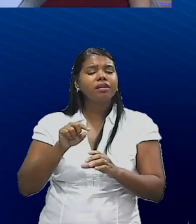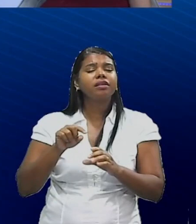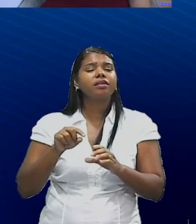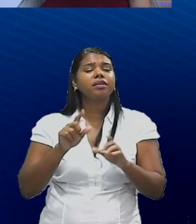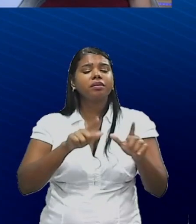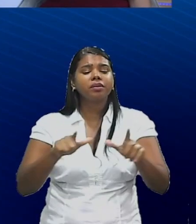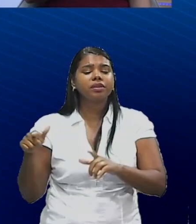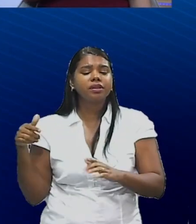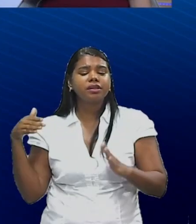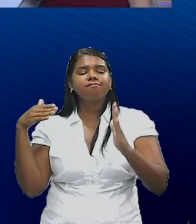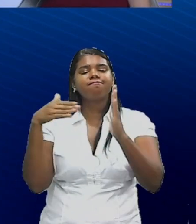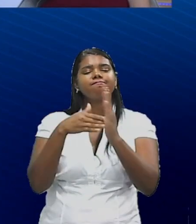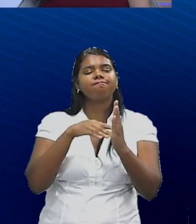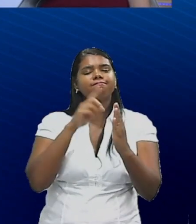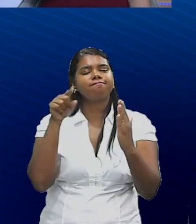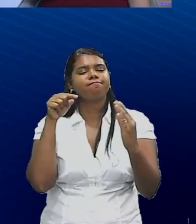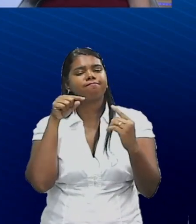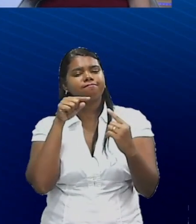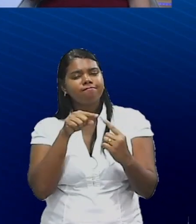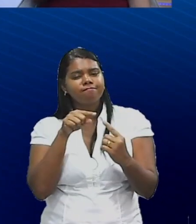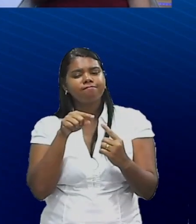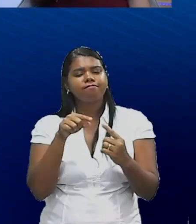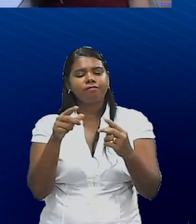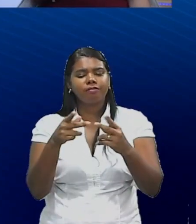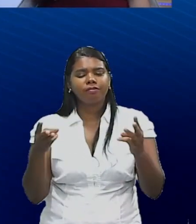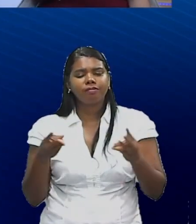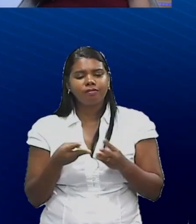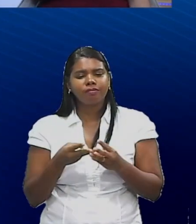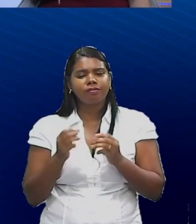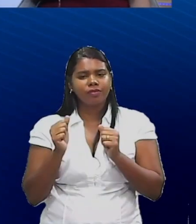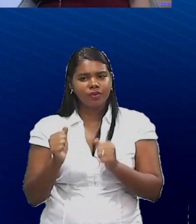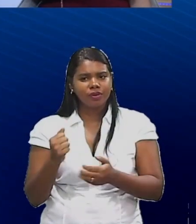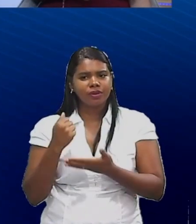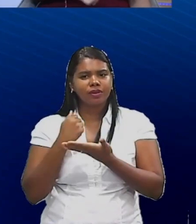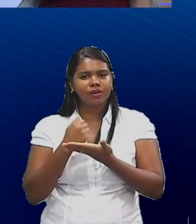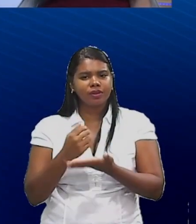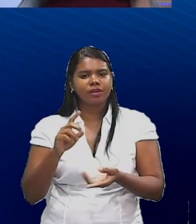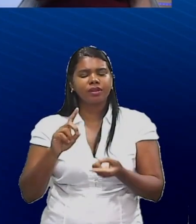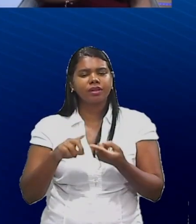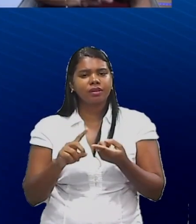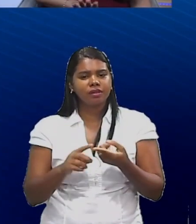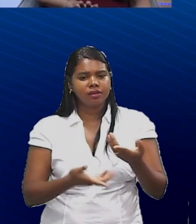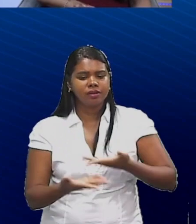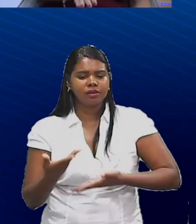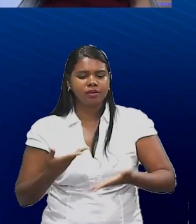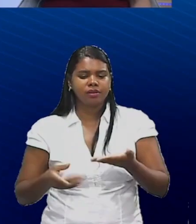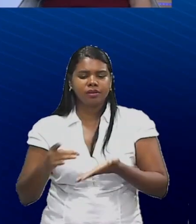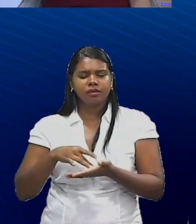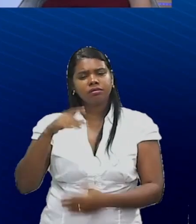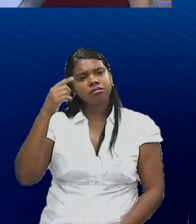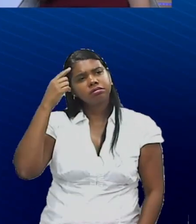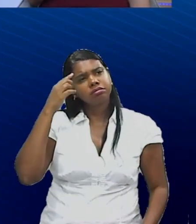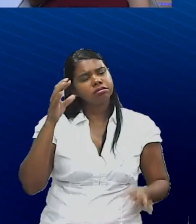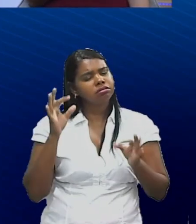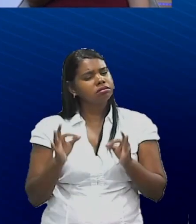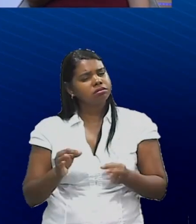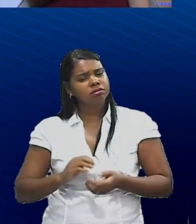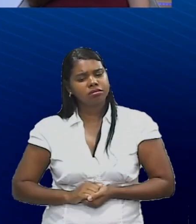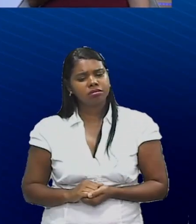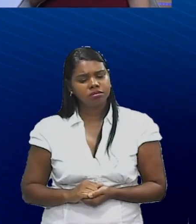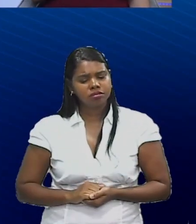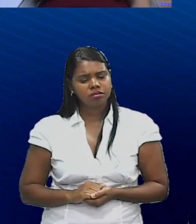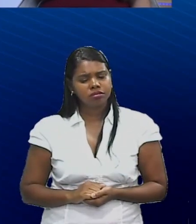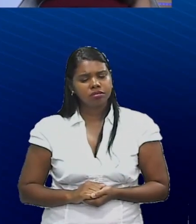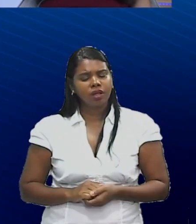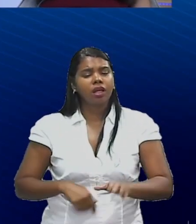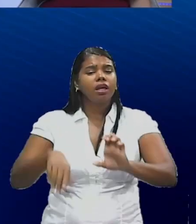onde eles querem chegar. Então, as grandes marcas podem usar isso, né, a seu favor, Aí vocês podem pensar, certo, e as pequenas empresas?